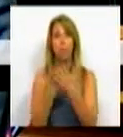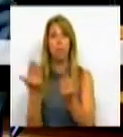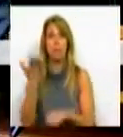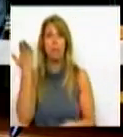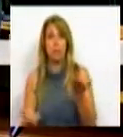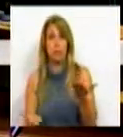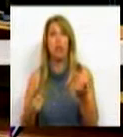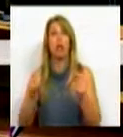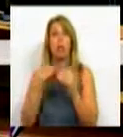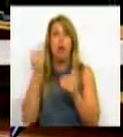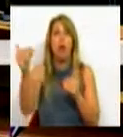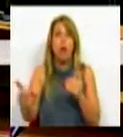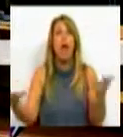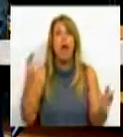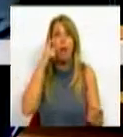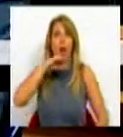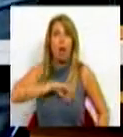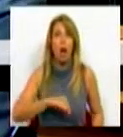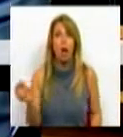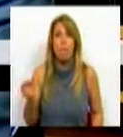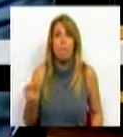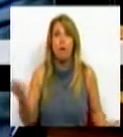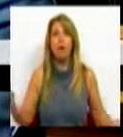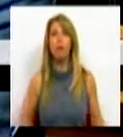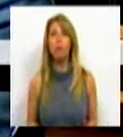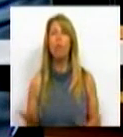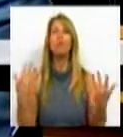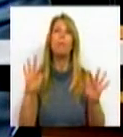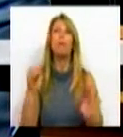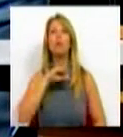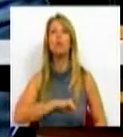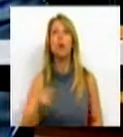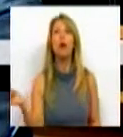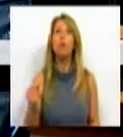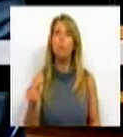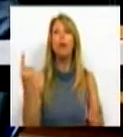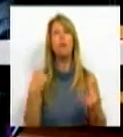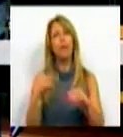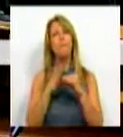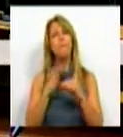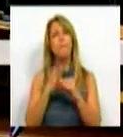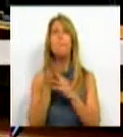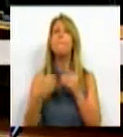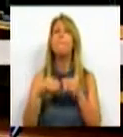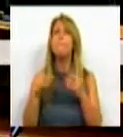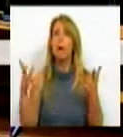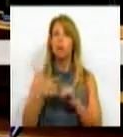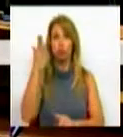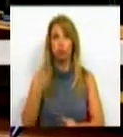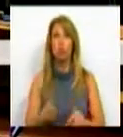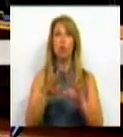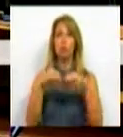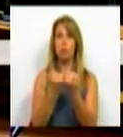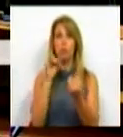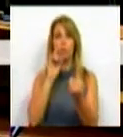exatamente aqueles que ganham o salário mínimo. Mas o salário mínimo também tem uma componente, não só uma componente geral de justiça social, de